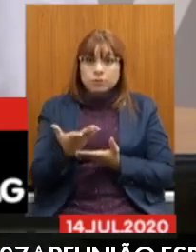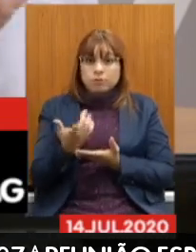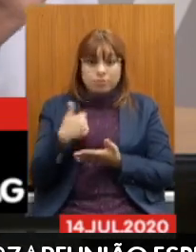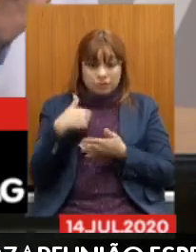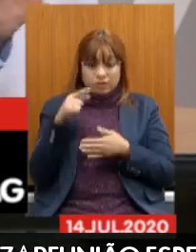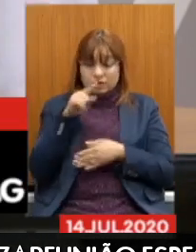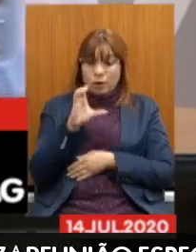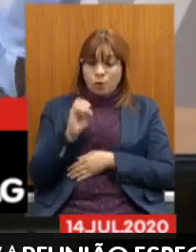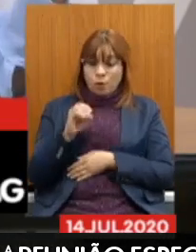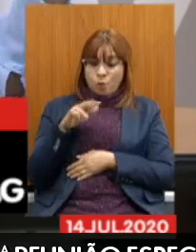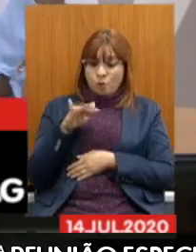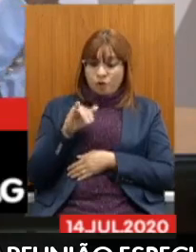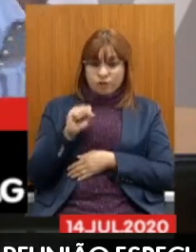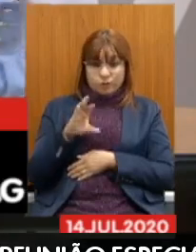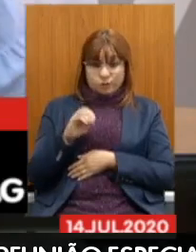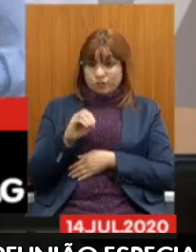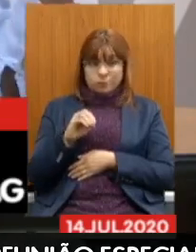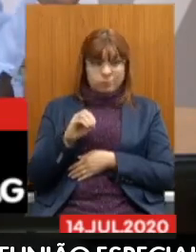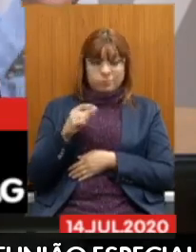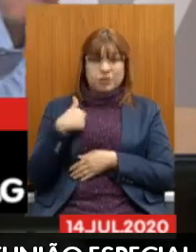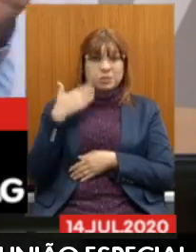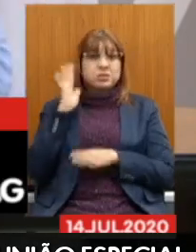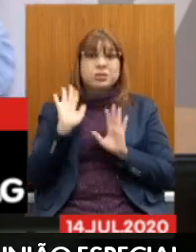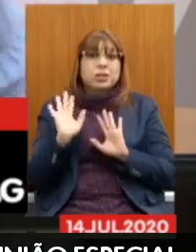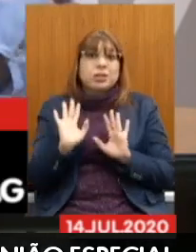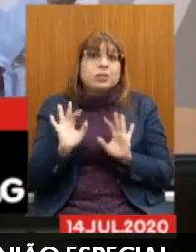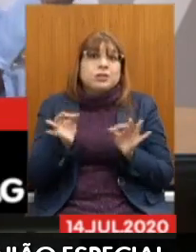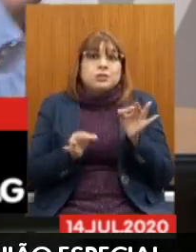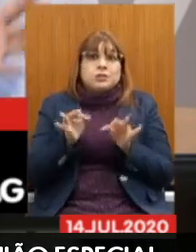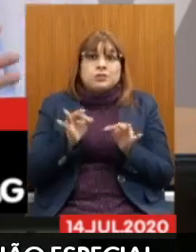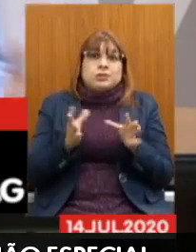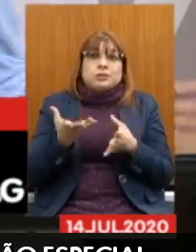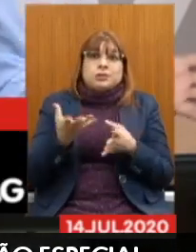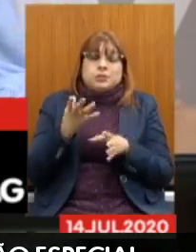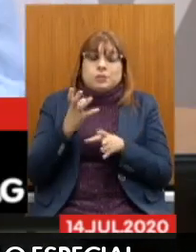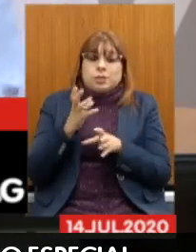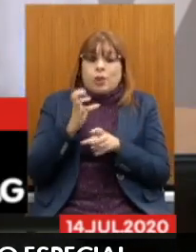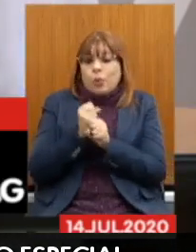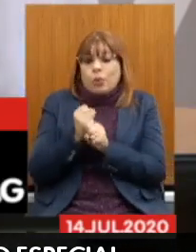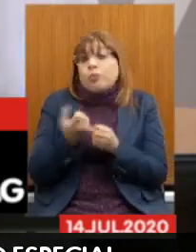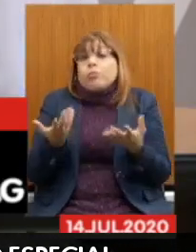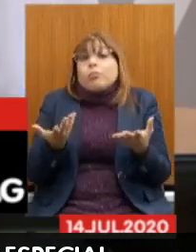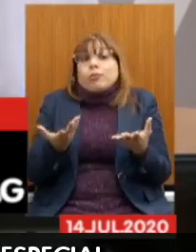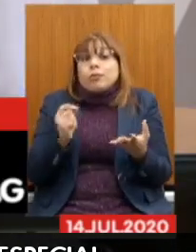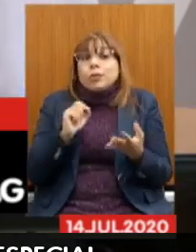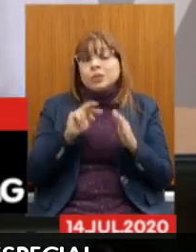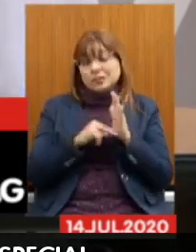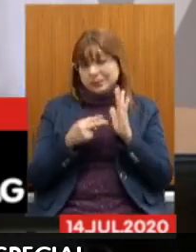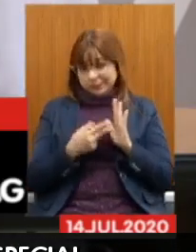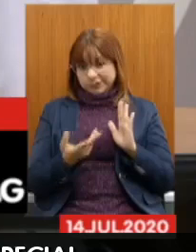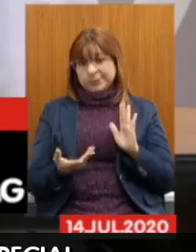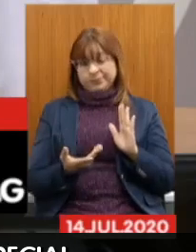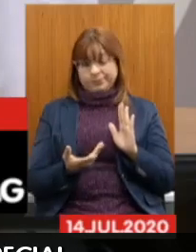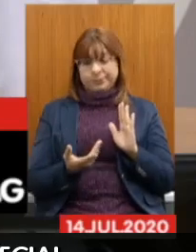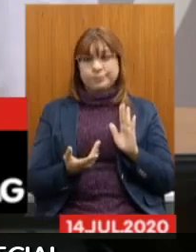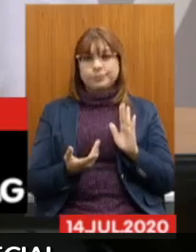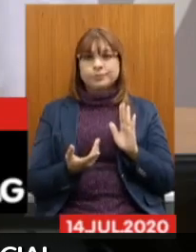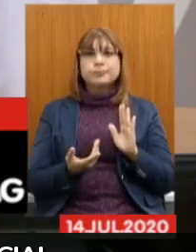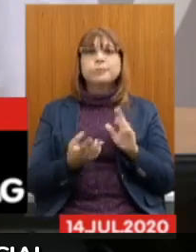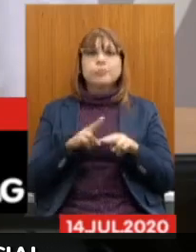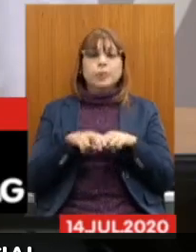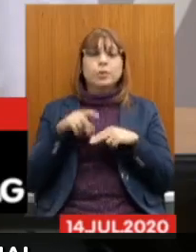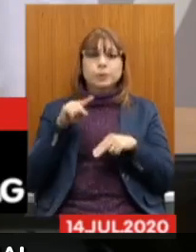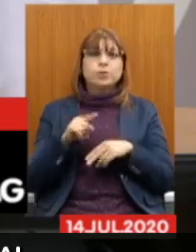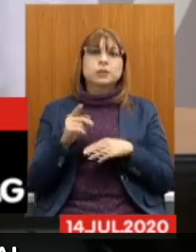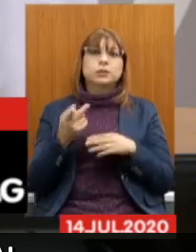verdade eu não sei definir, nem jurídica, nem contabilmente, o que é confisco. Assim, com tais